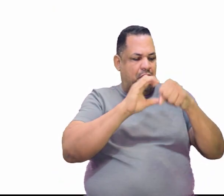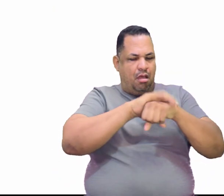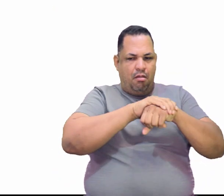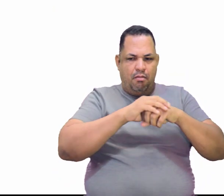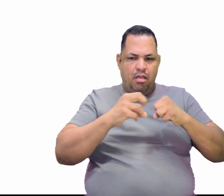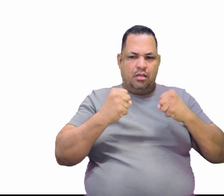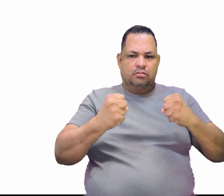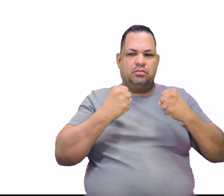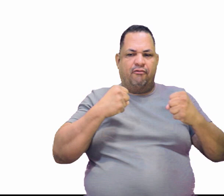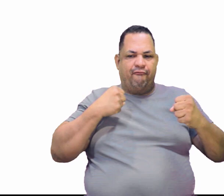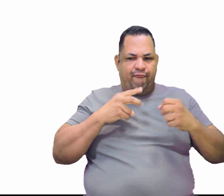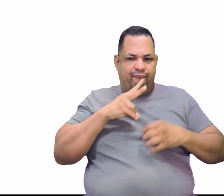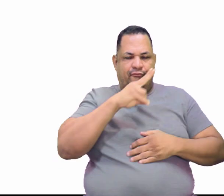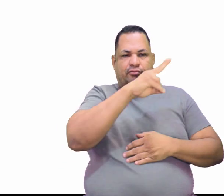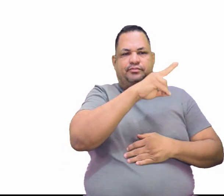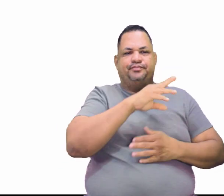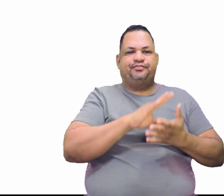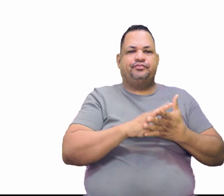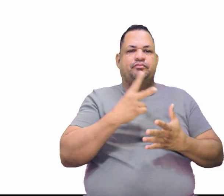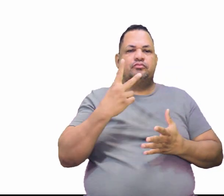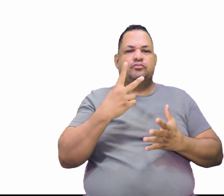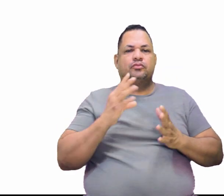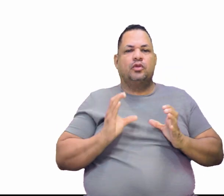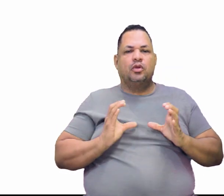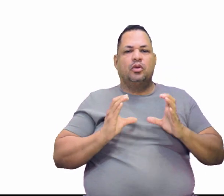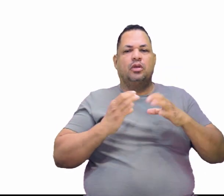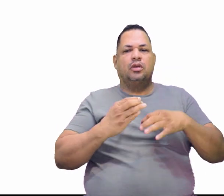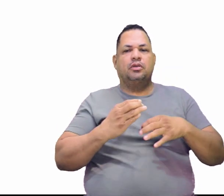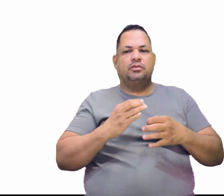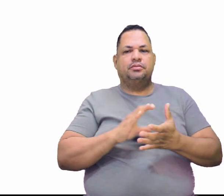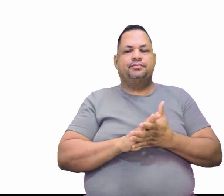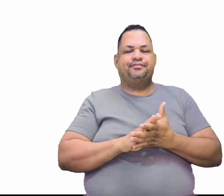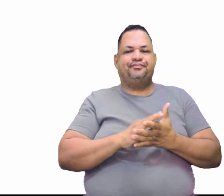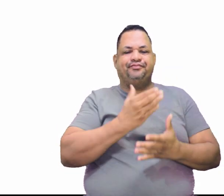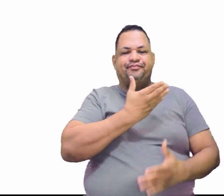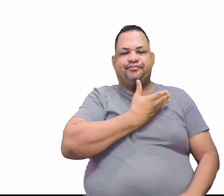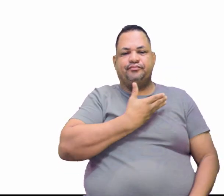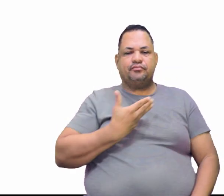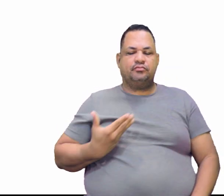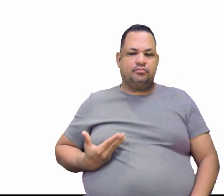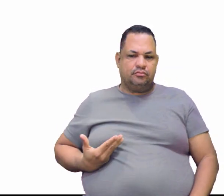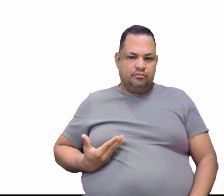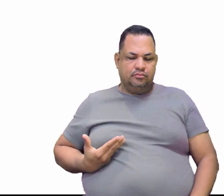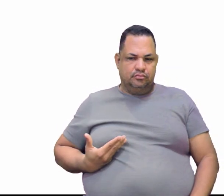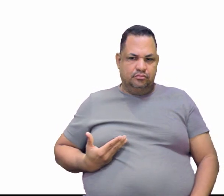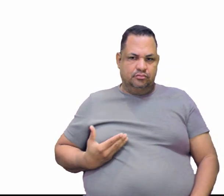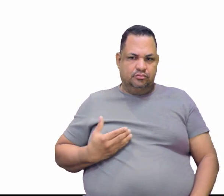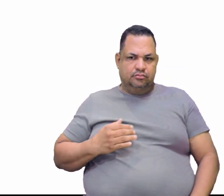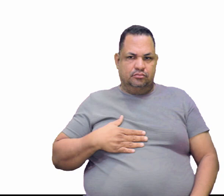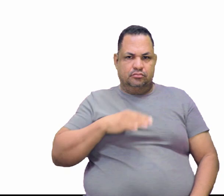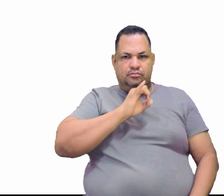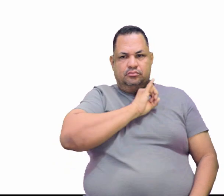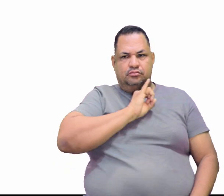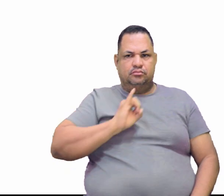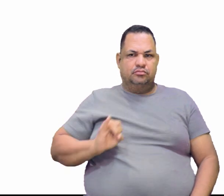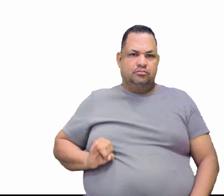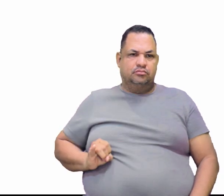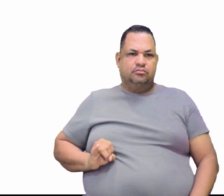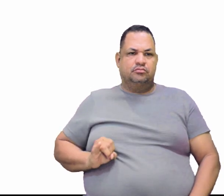mesmo. As duas comissões enviadas pelo governo imperial no